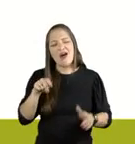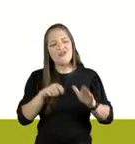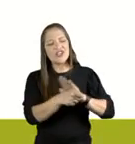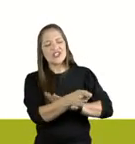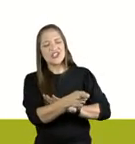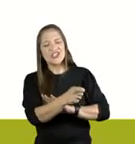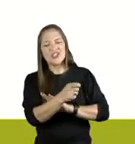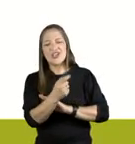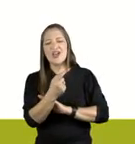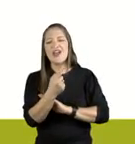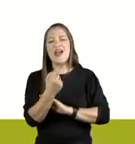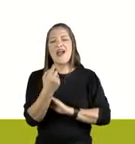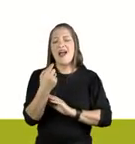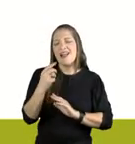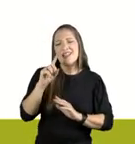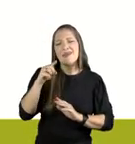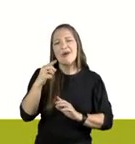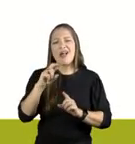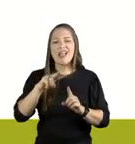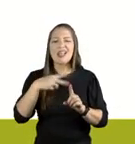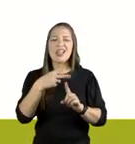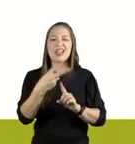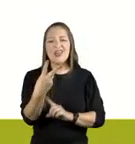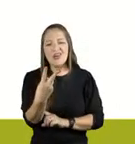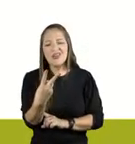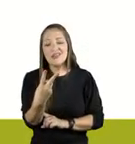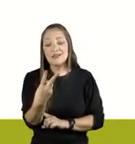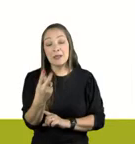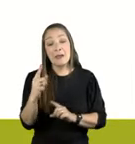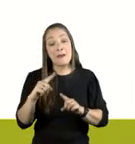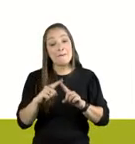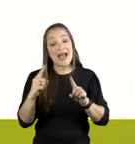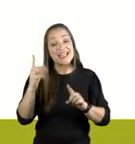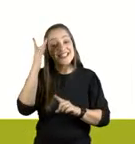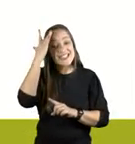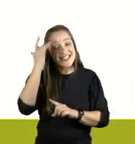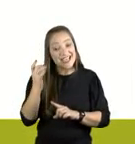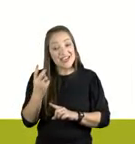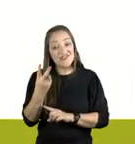25 anos esse dinheiro vai multiplicar por 5. Então,